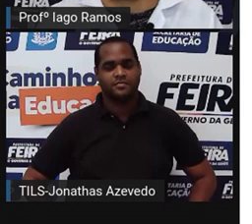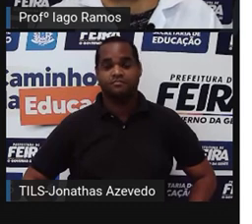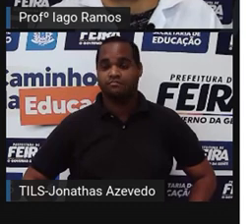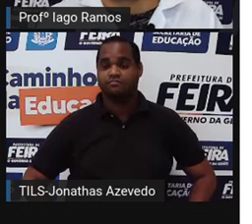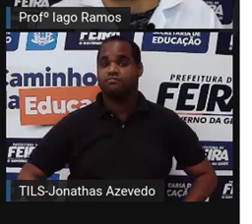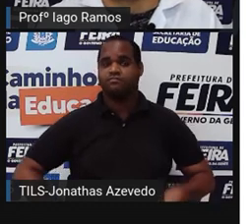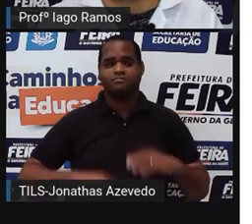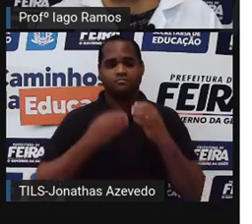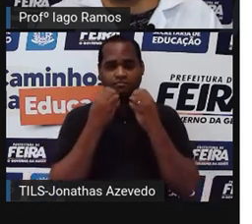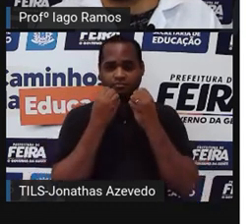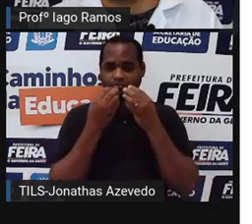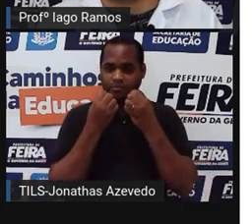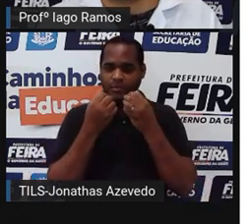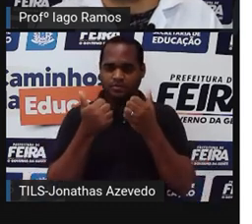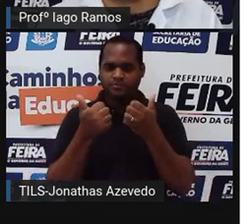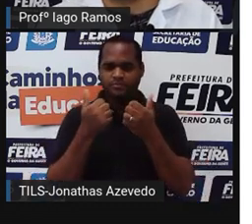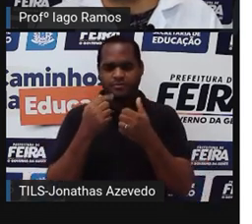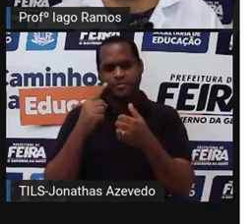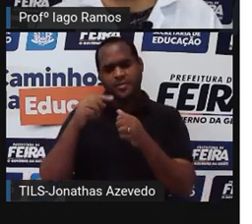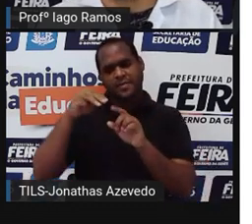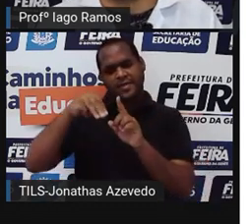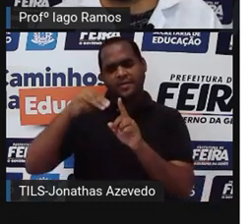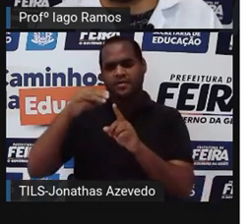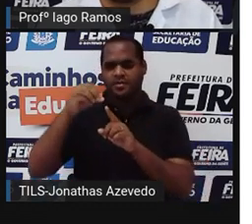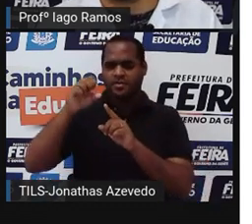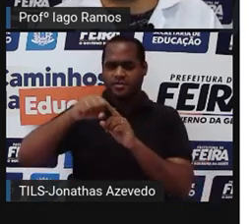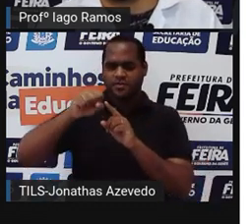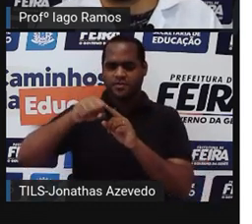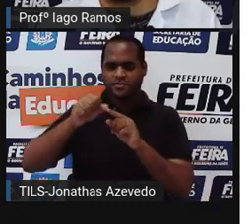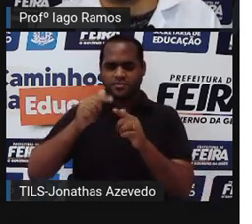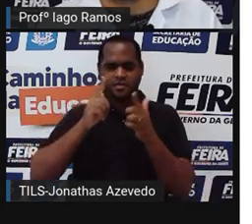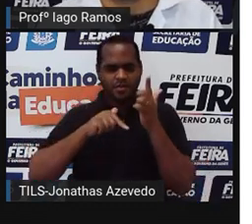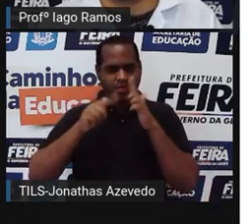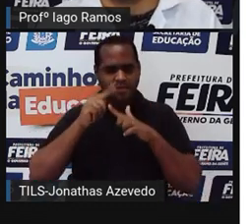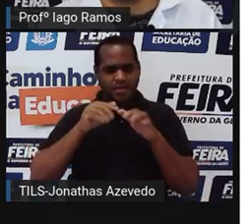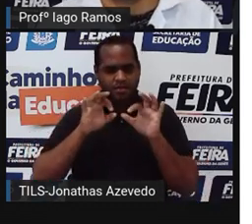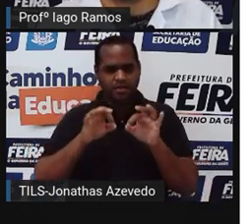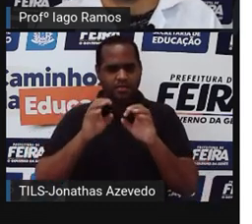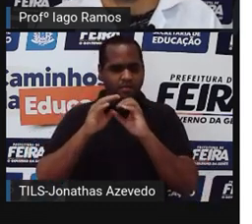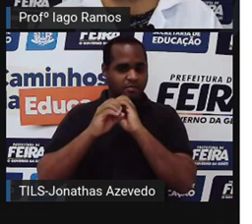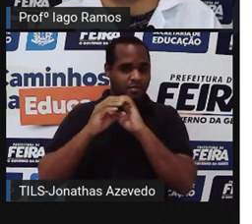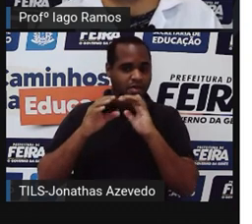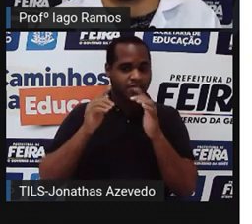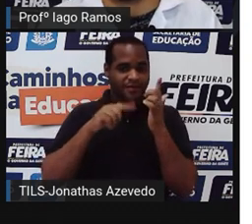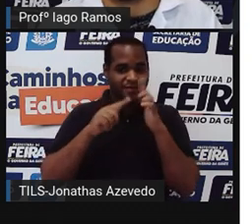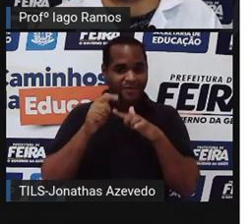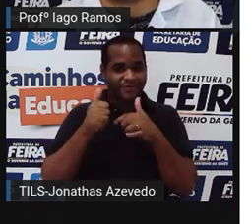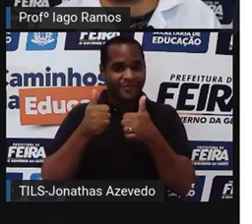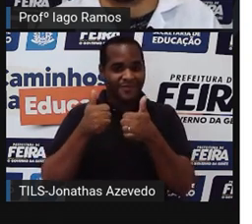Bom, meio minuto, 30 segundos, será que você já conseguiu descobrir?